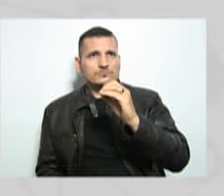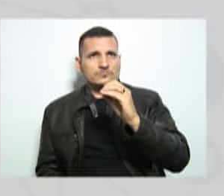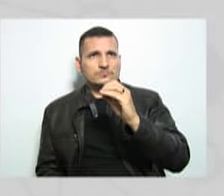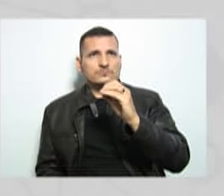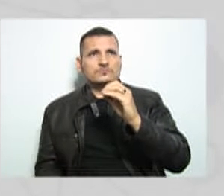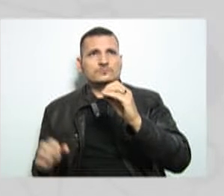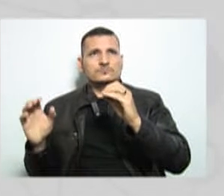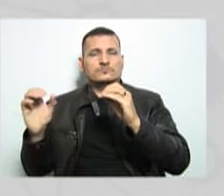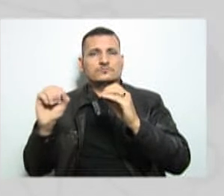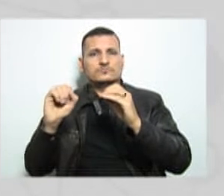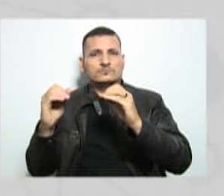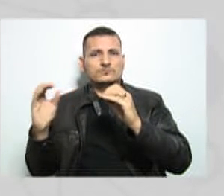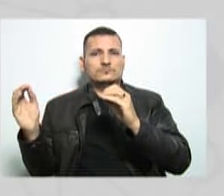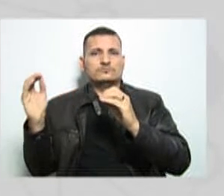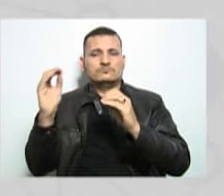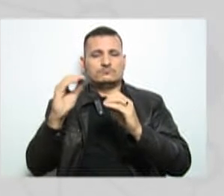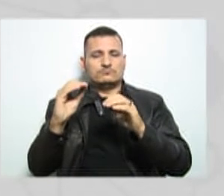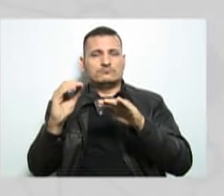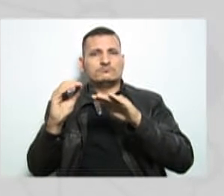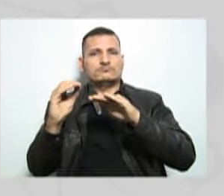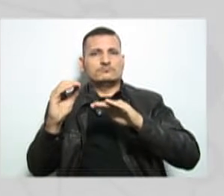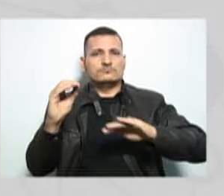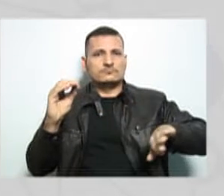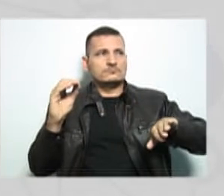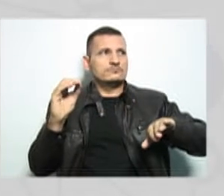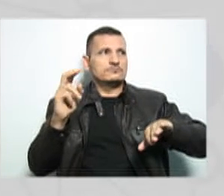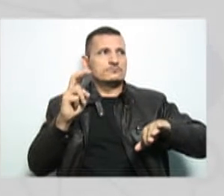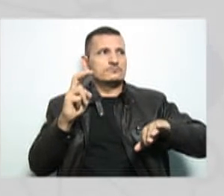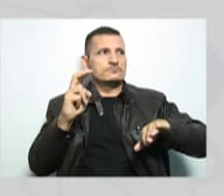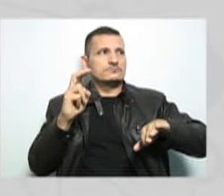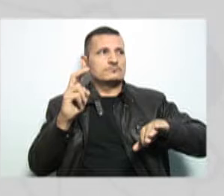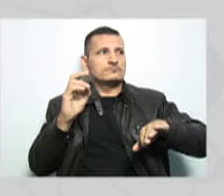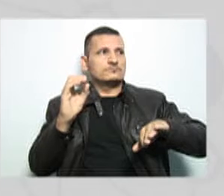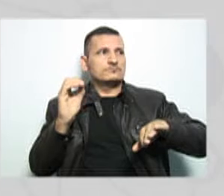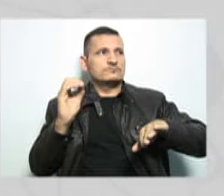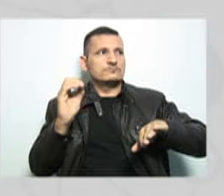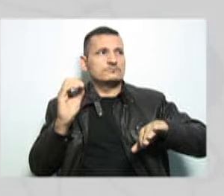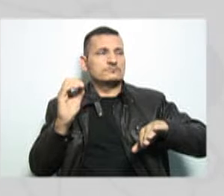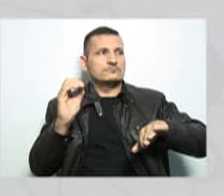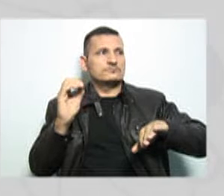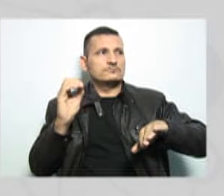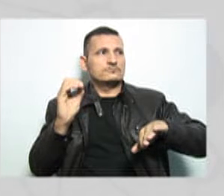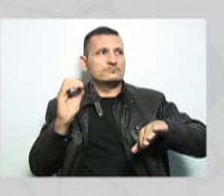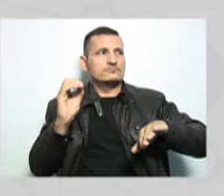e dei baixa em 50, porque não tinha média.